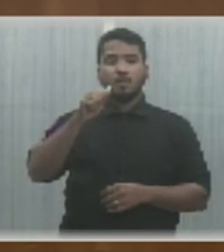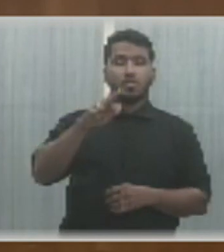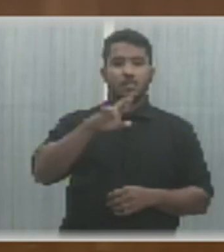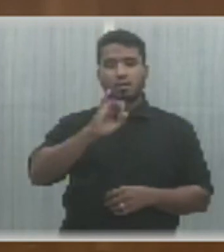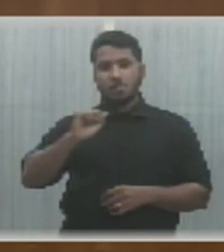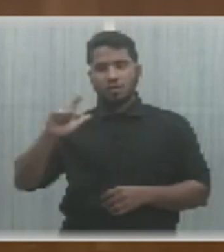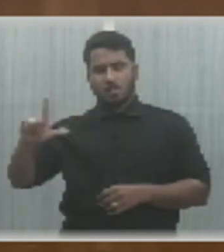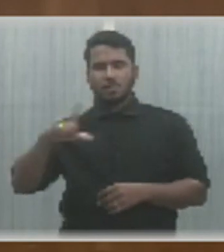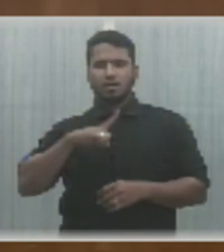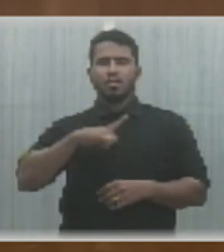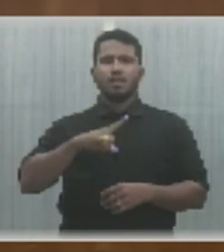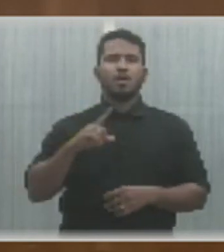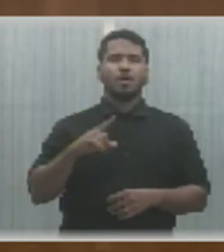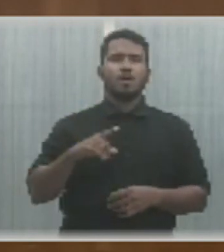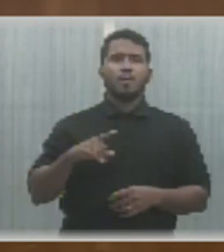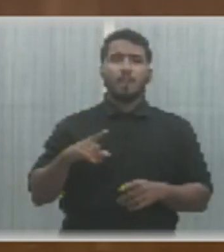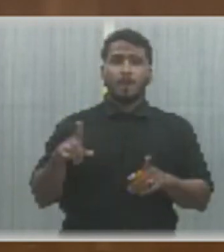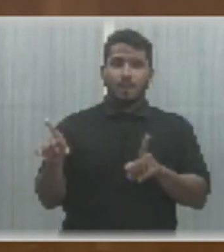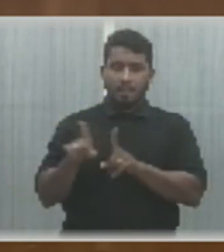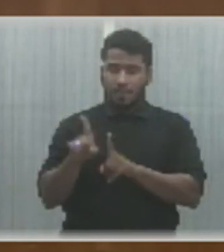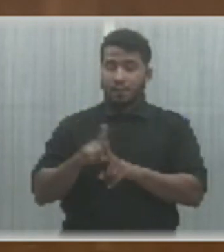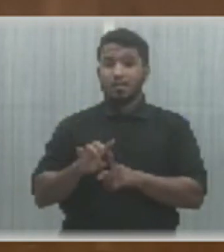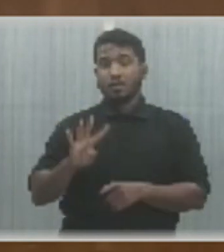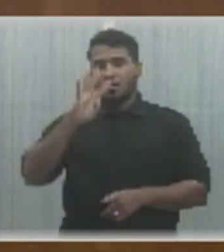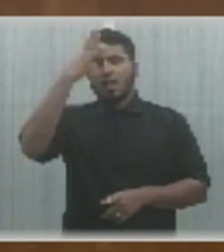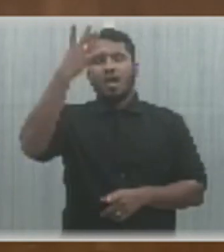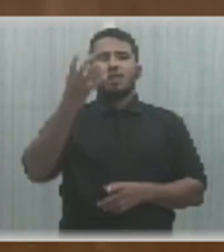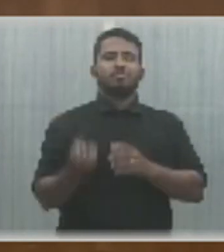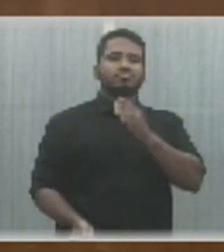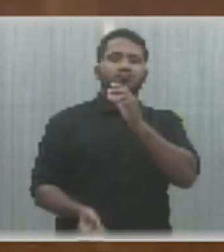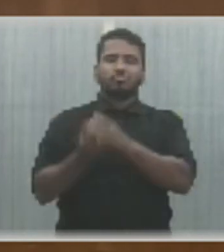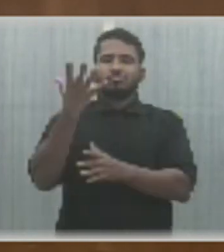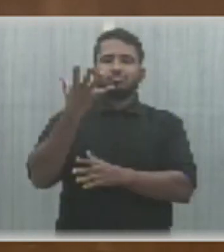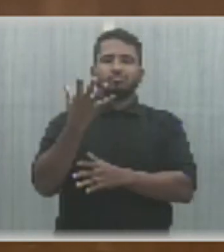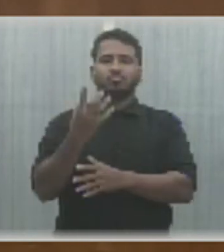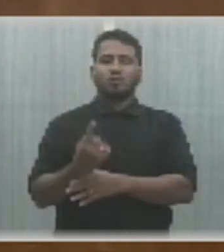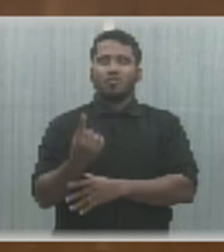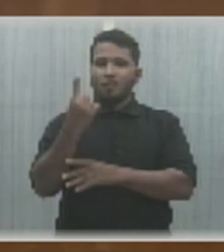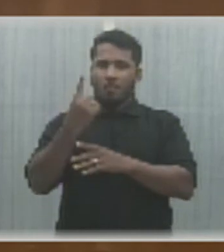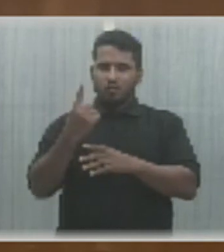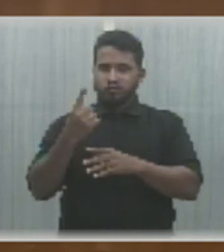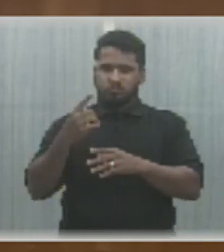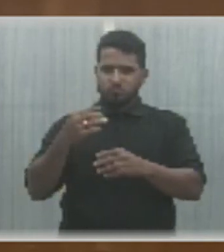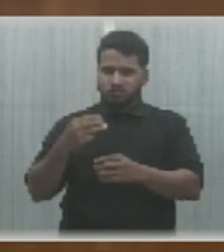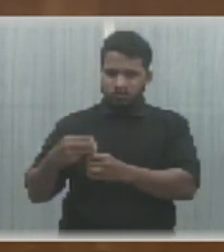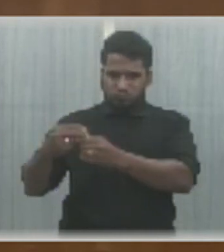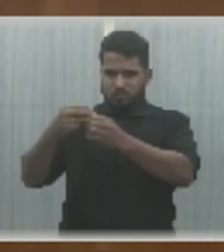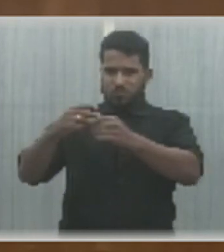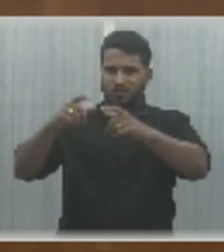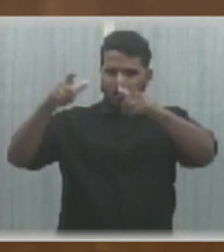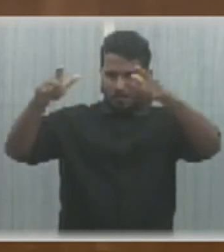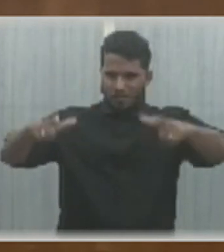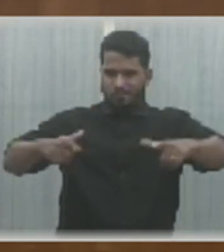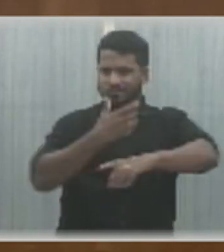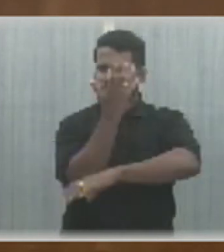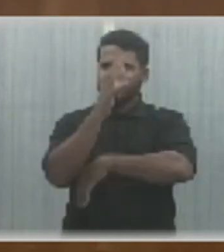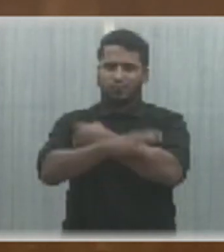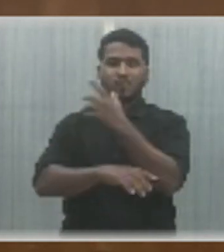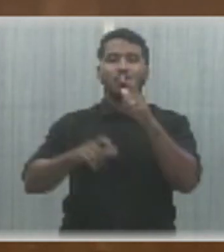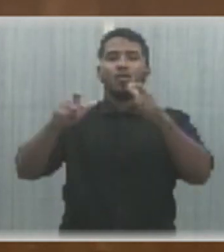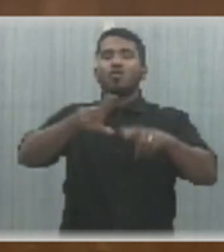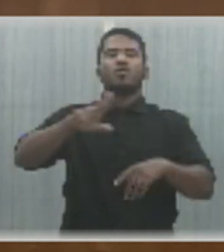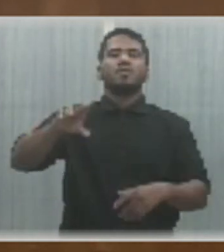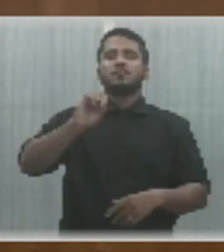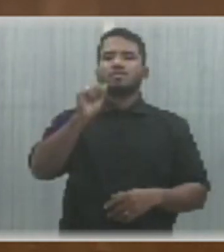ali a decisão de implantar um desses municipais na localidade Santana,